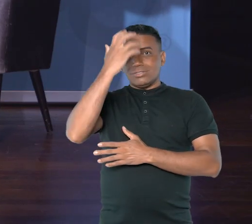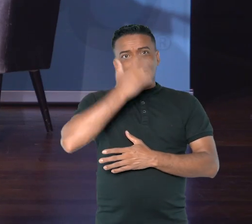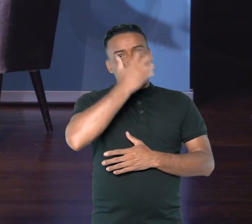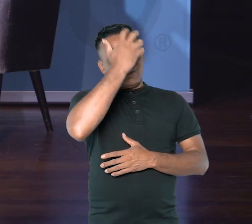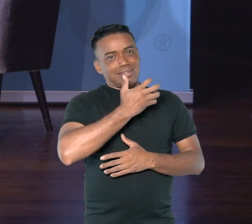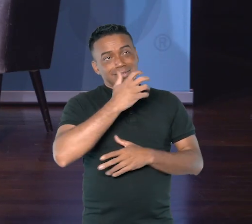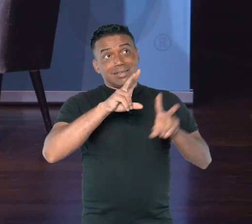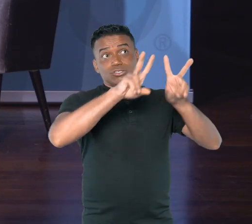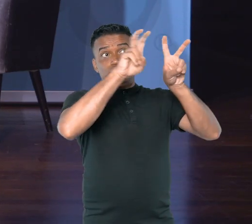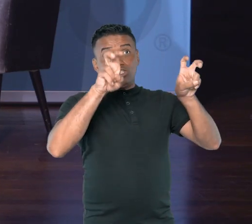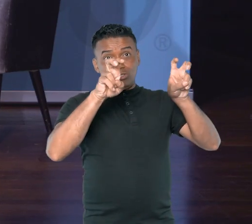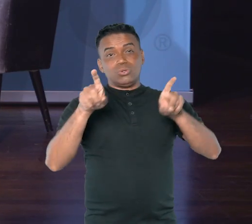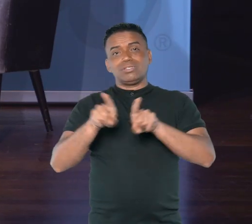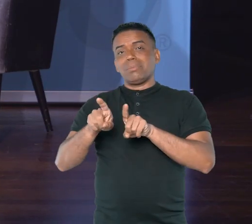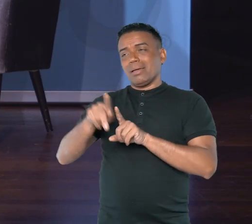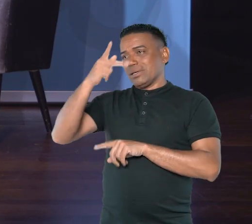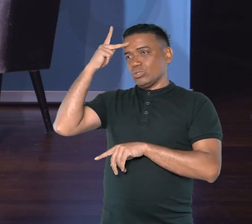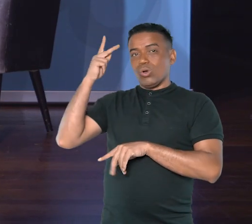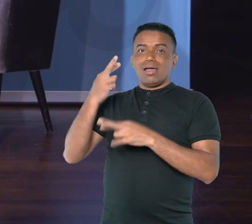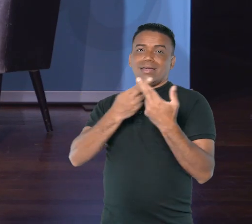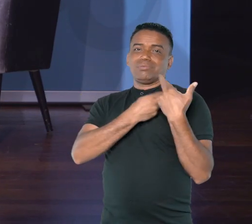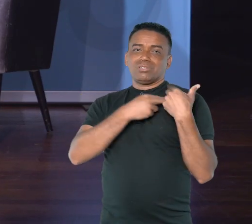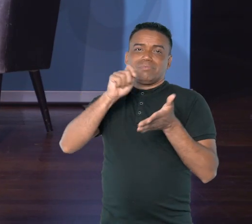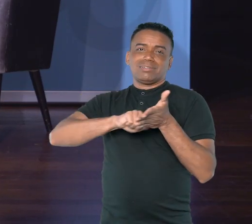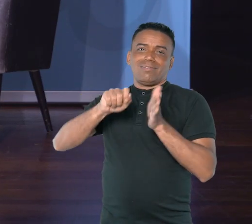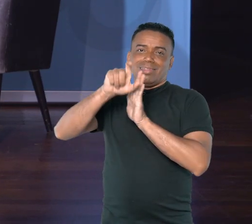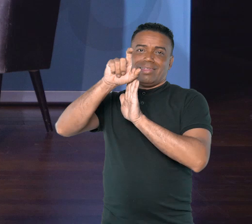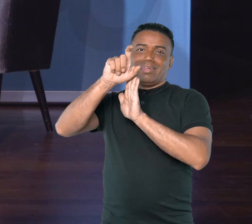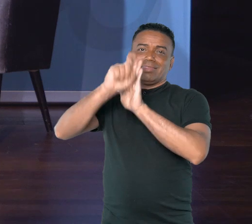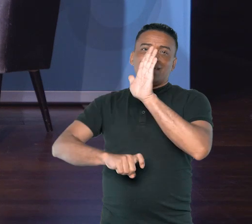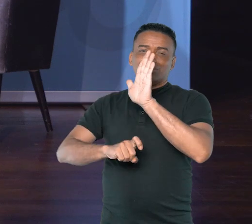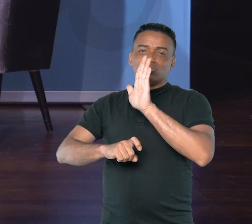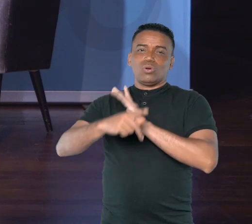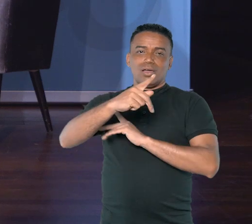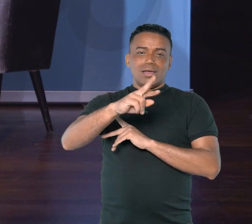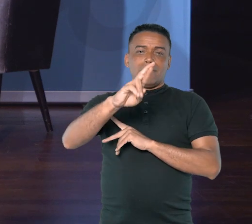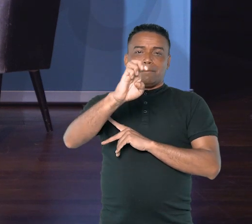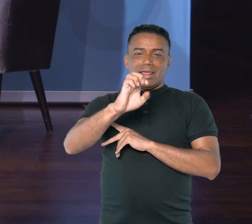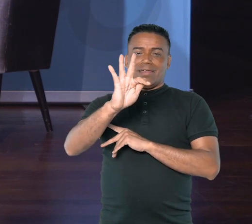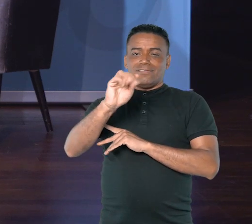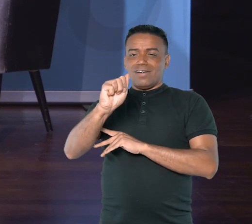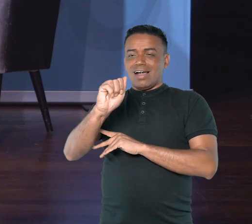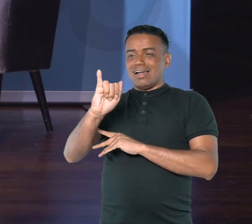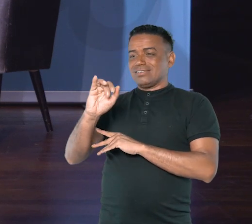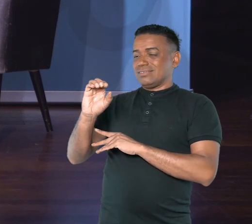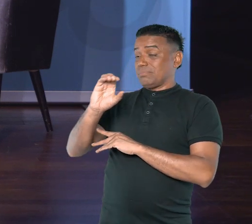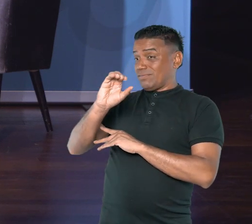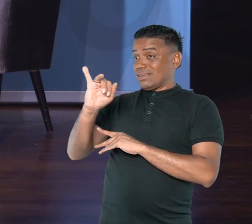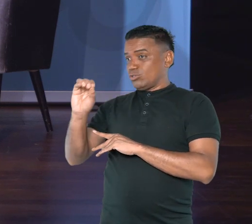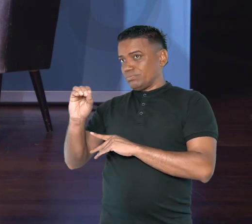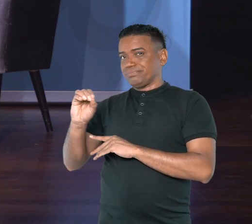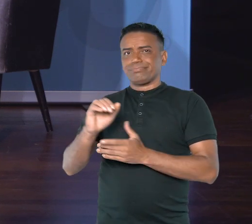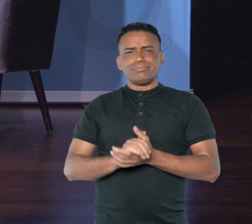o título e quem vai fazer o prefácio. De alguma forma eu me conecto, a minha escrita se conecta com alguém, e o Mia fez uma 4ª